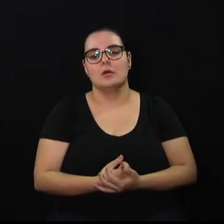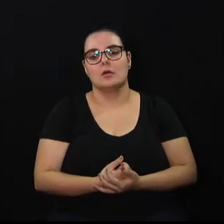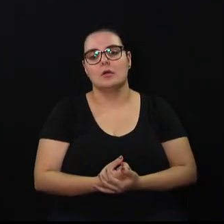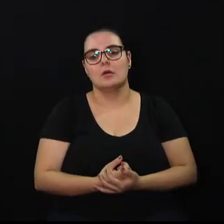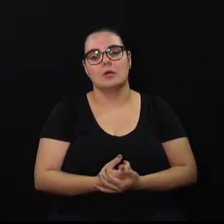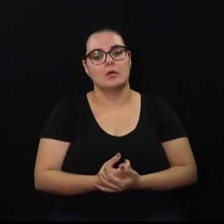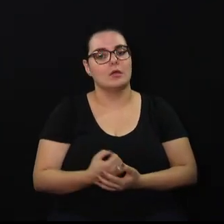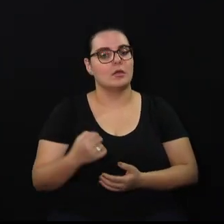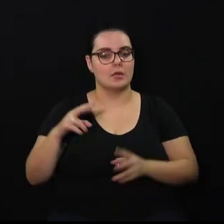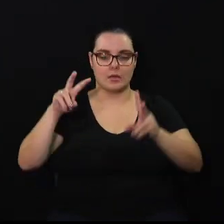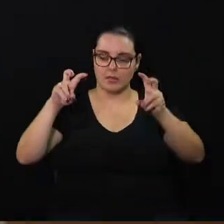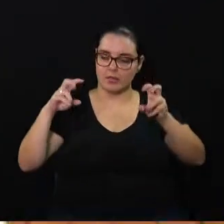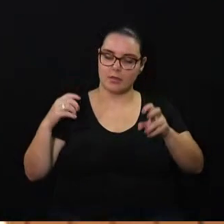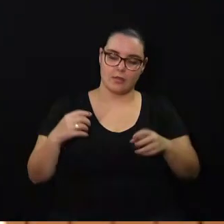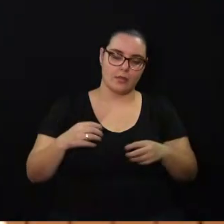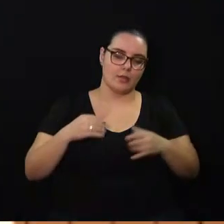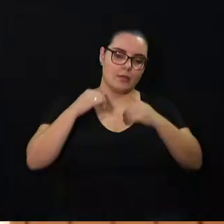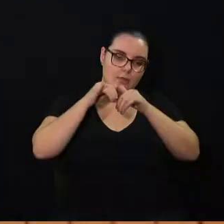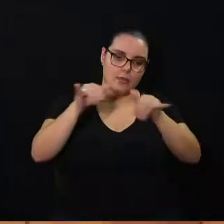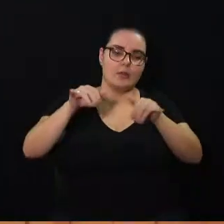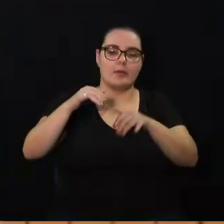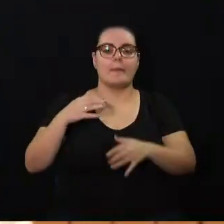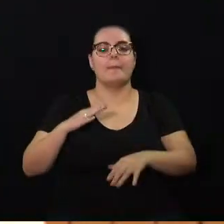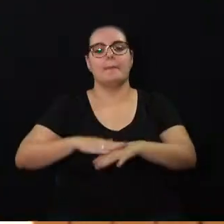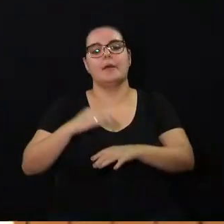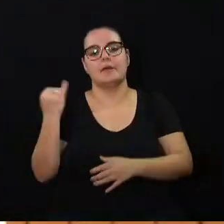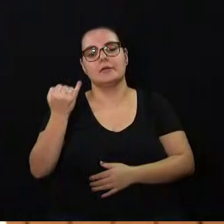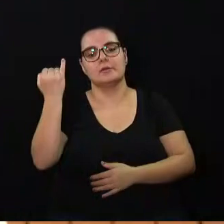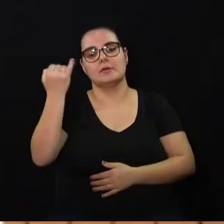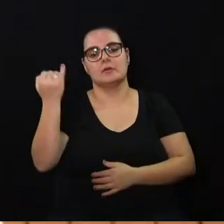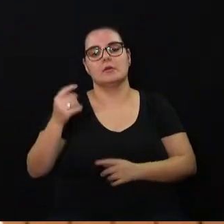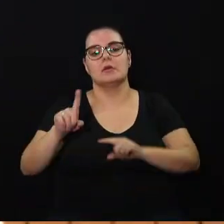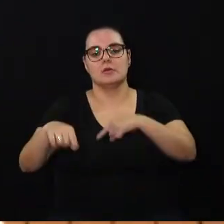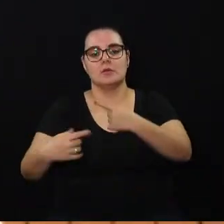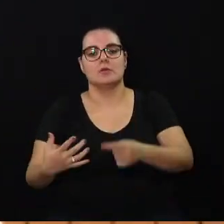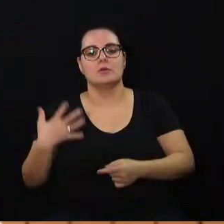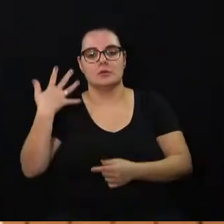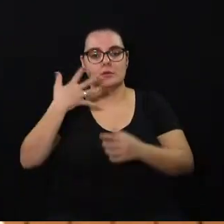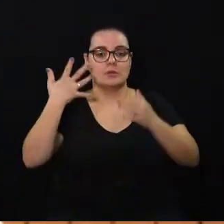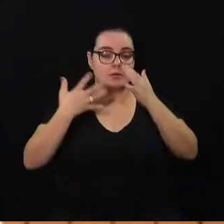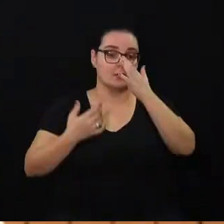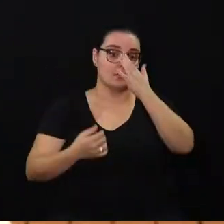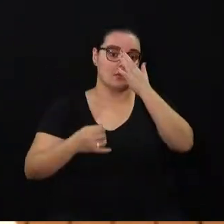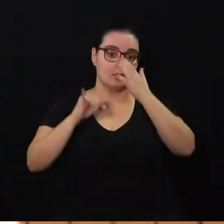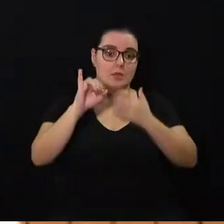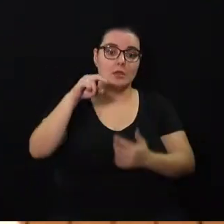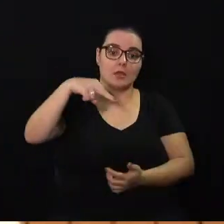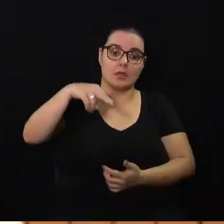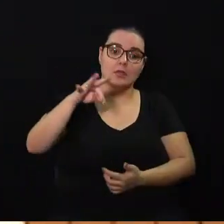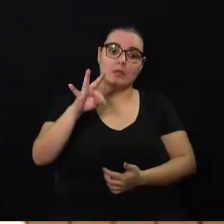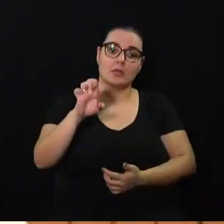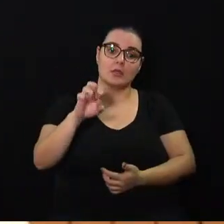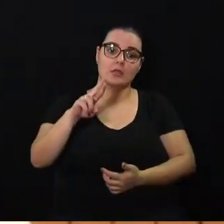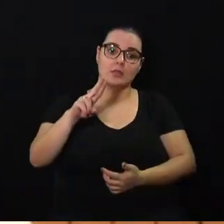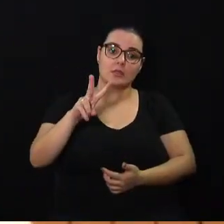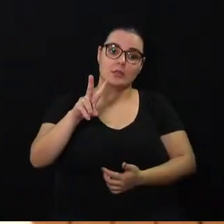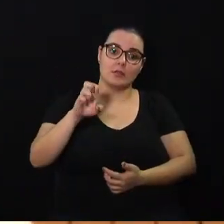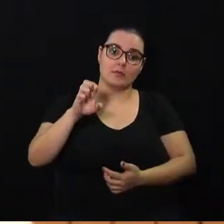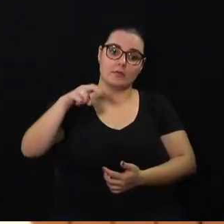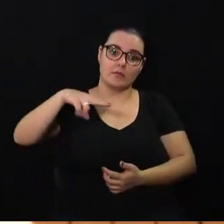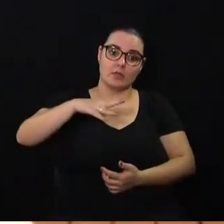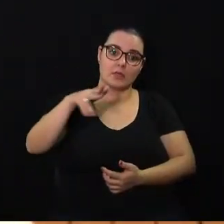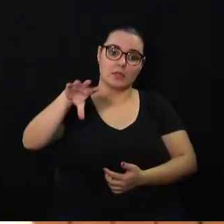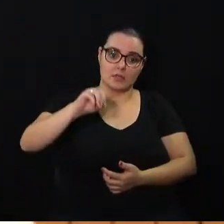mensagem acho que as outras colegas vão falar mais das das intervenções mas é essa é a mensagem que eu